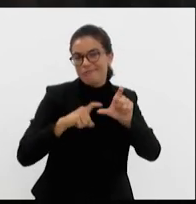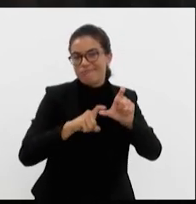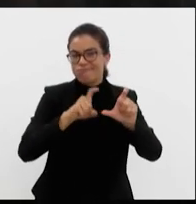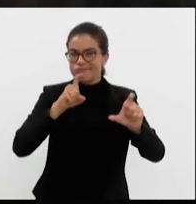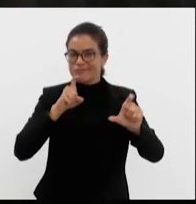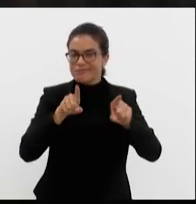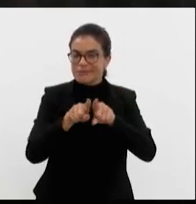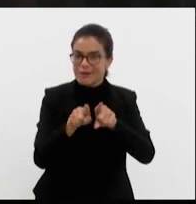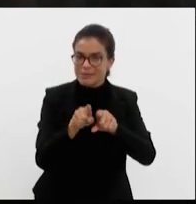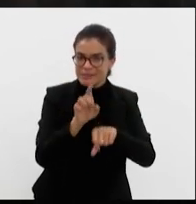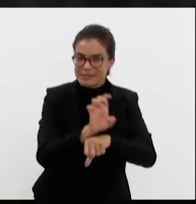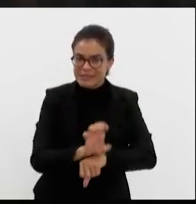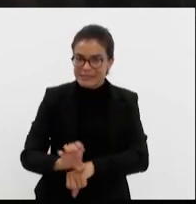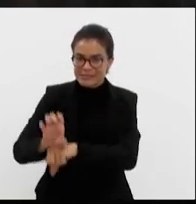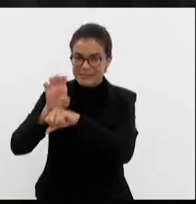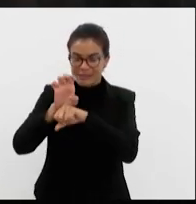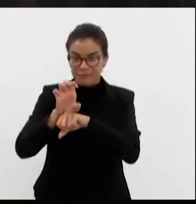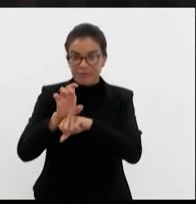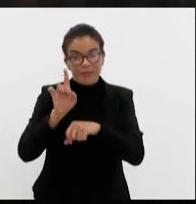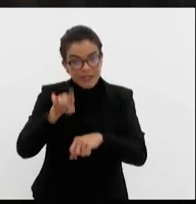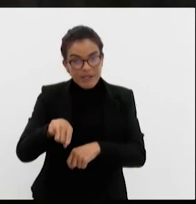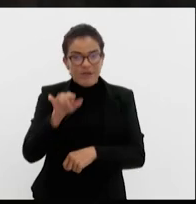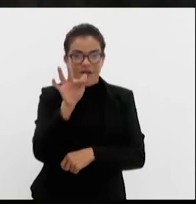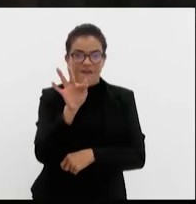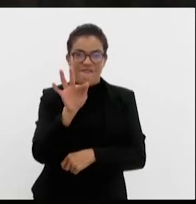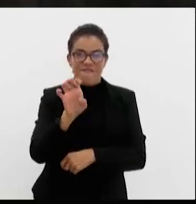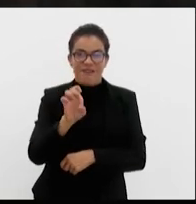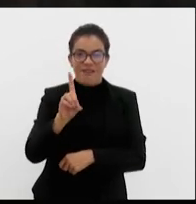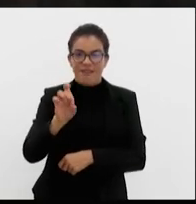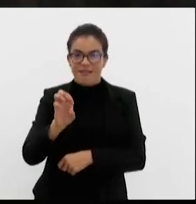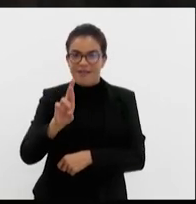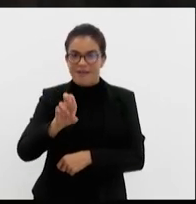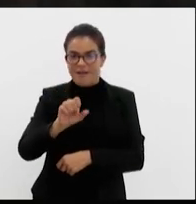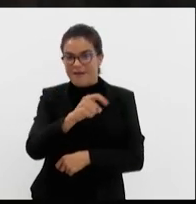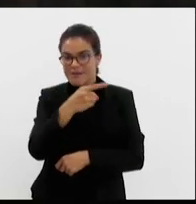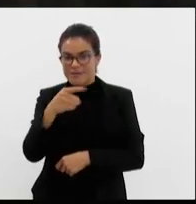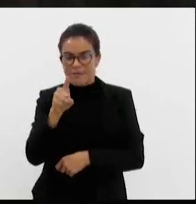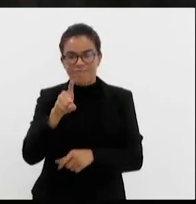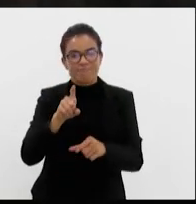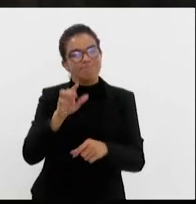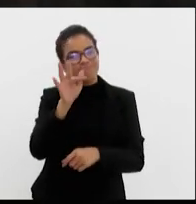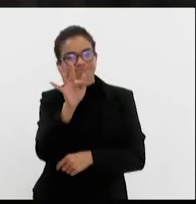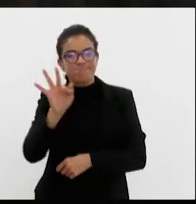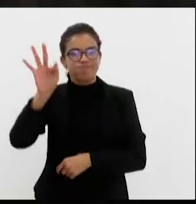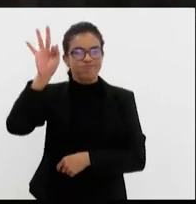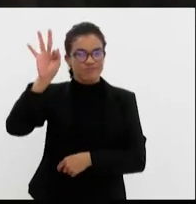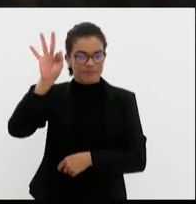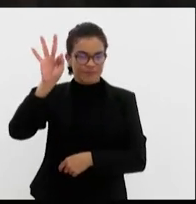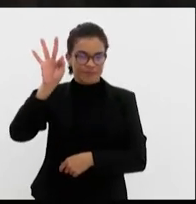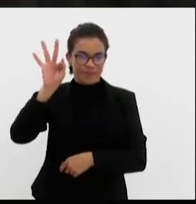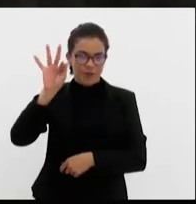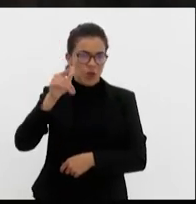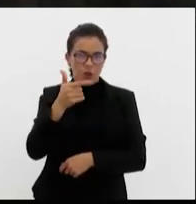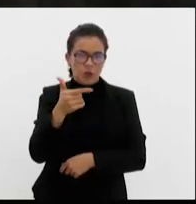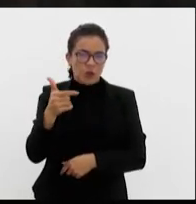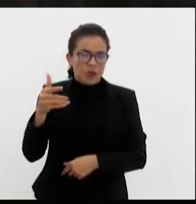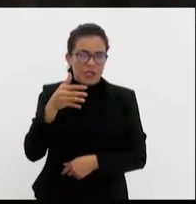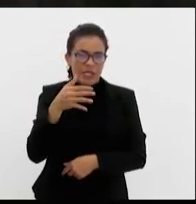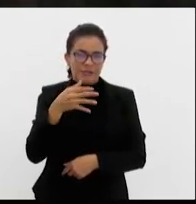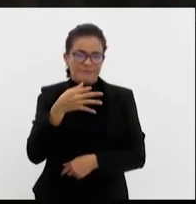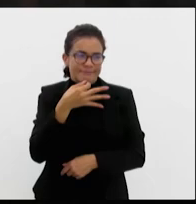estados. Isto é que é federação. E, infelizmente, não há crítica ao governo de hoje,